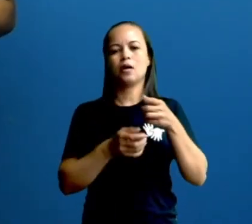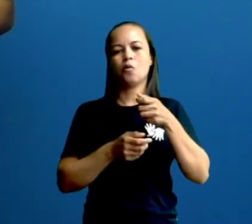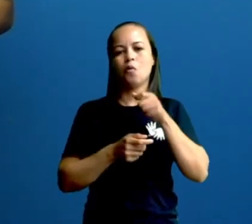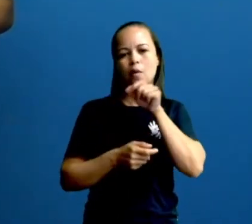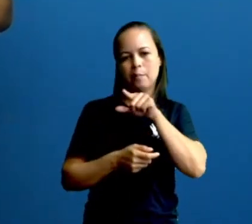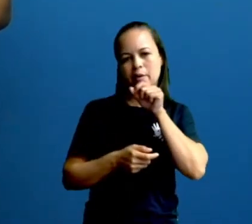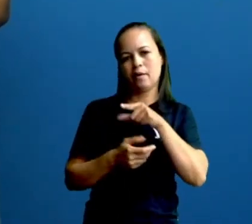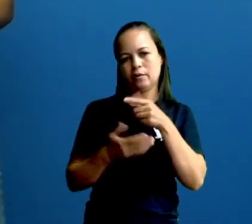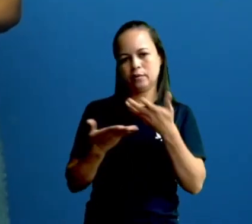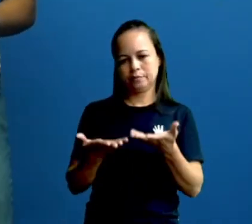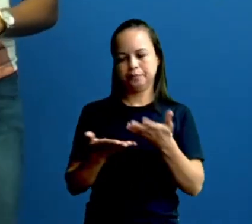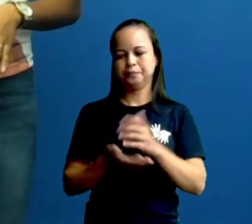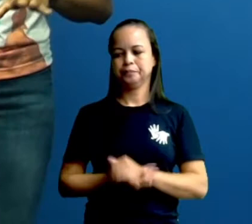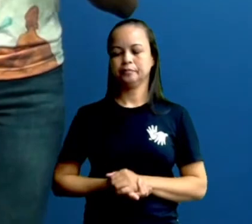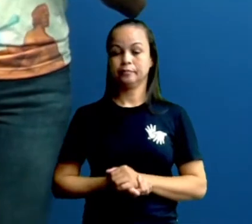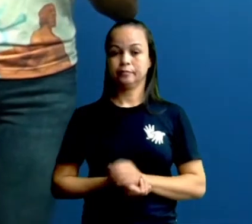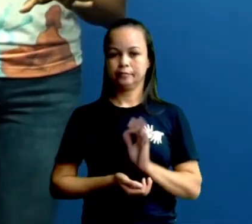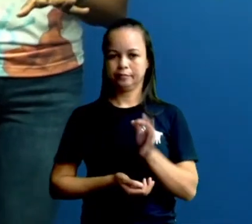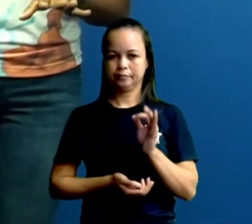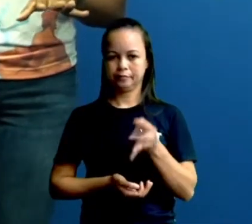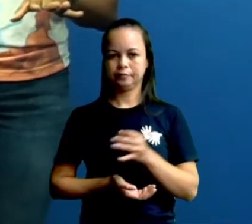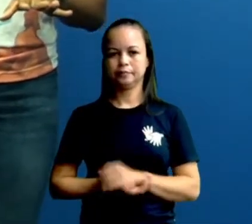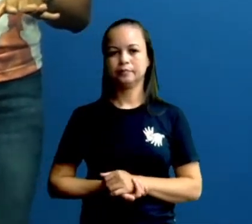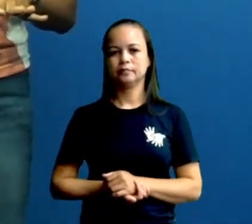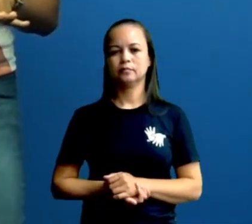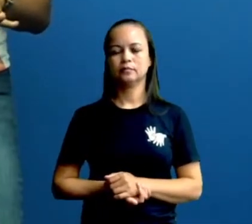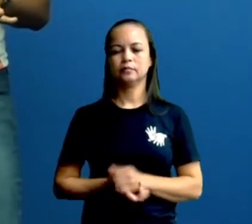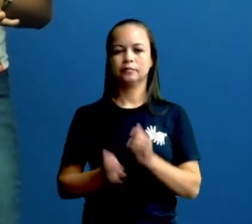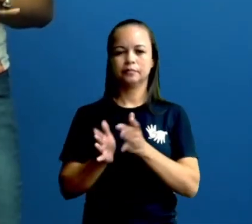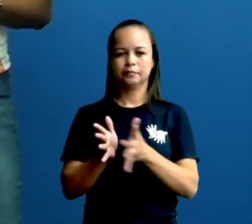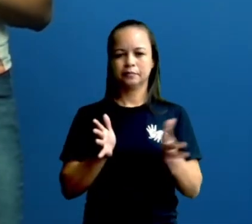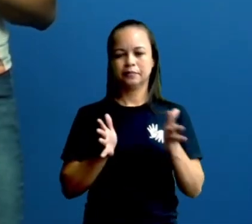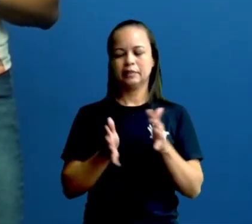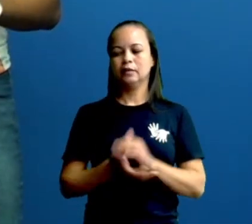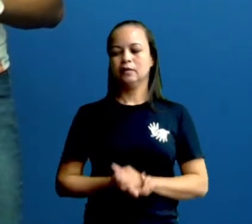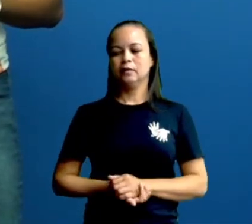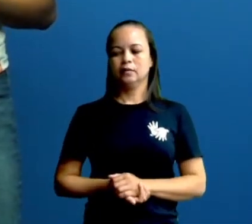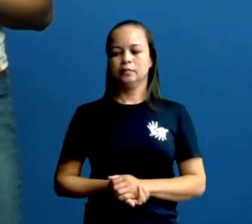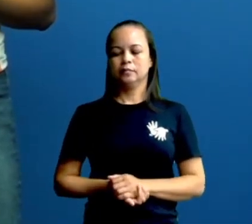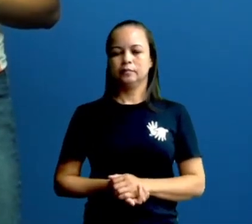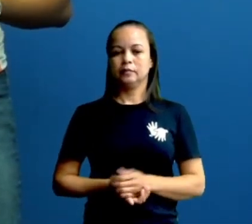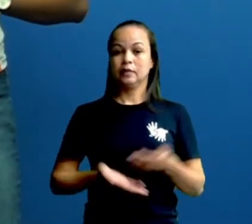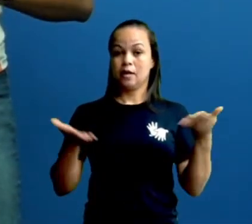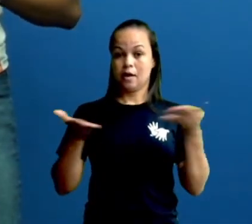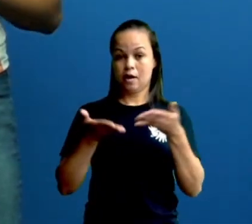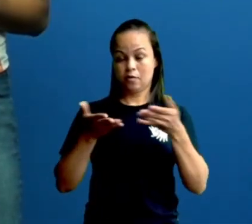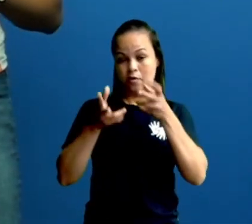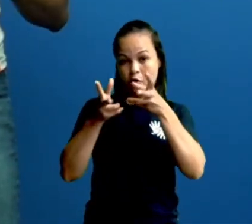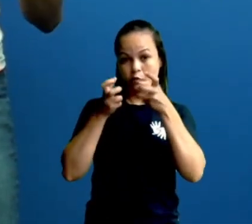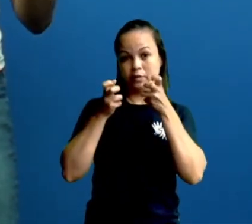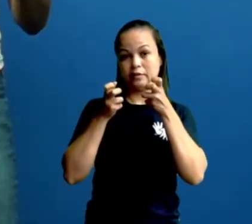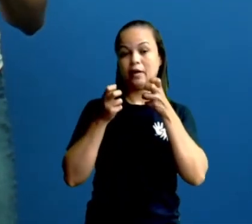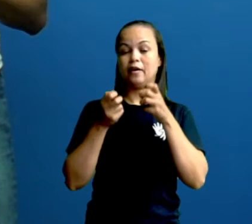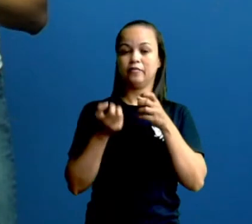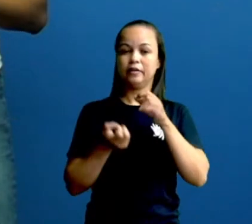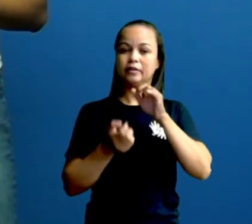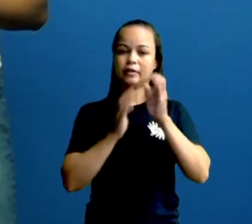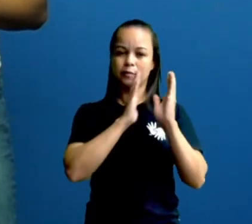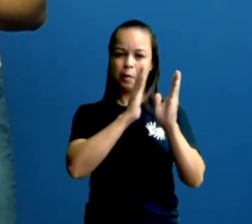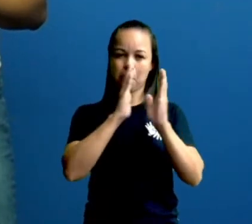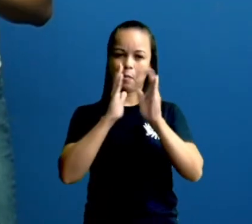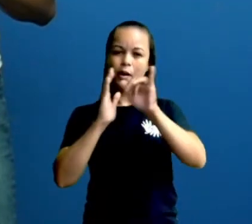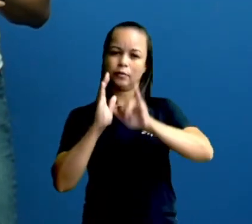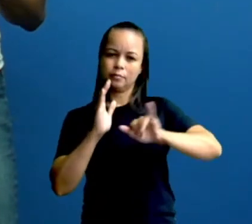piada. Certinho? Vamos continuar. Agora dá uma olhada nessas sequências